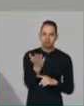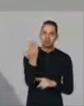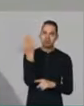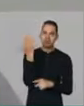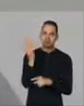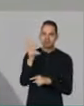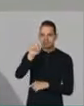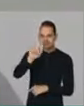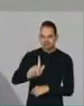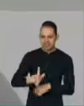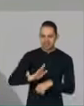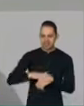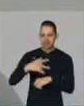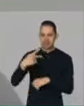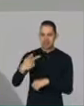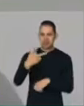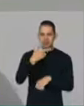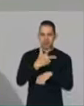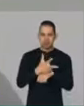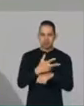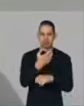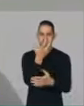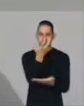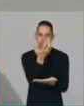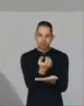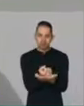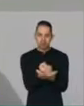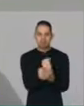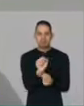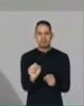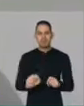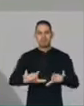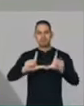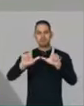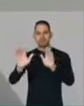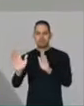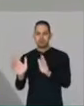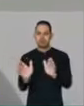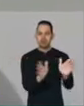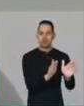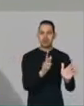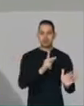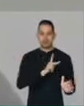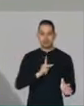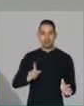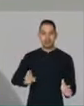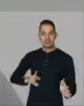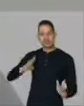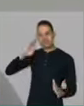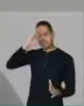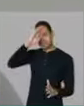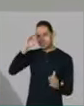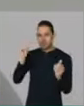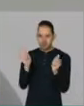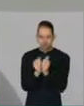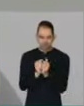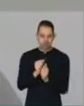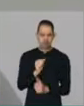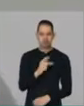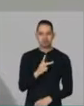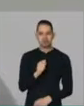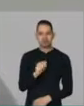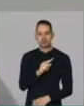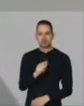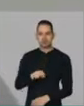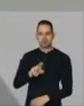né, das falas do presidente da República à época. Né, juntamente com ele, todas aquelas lives em que